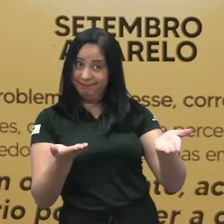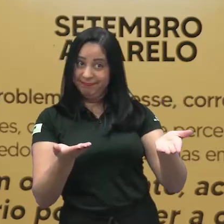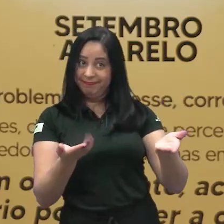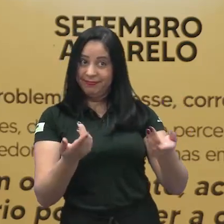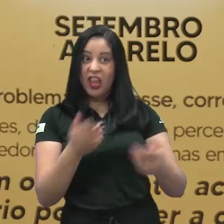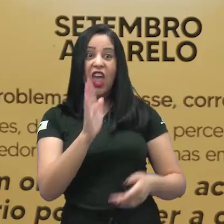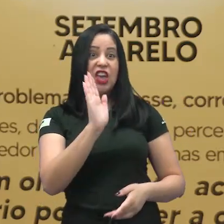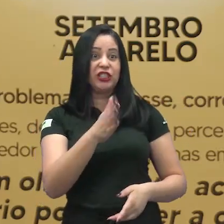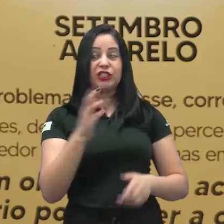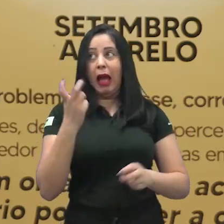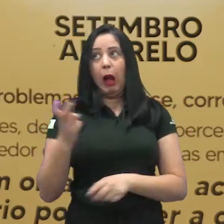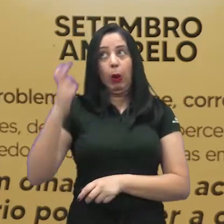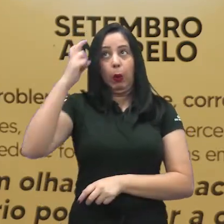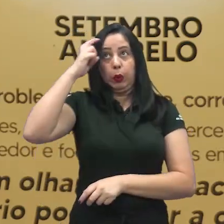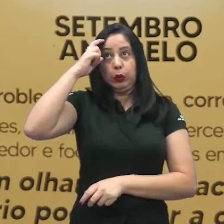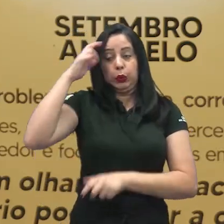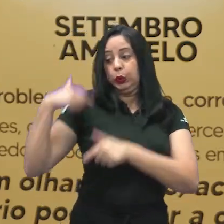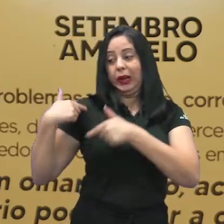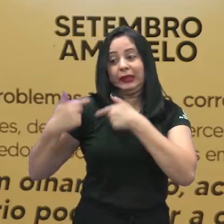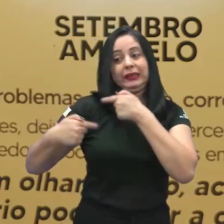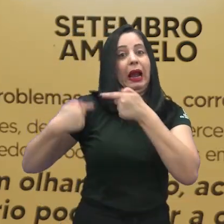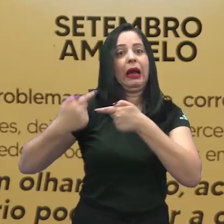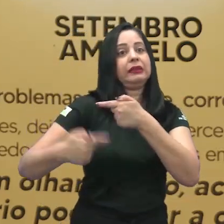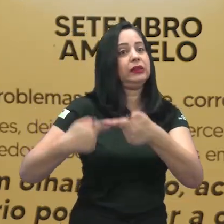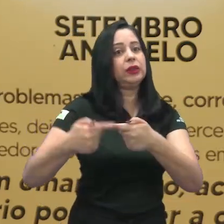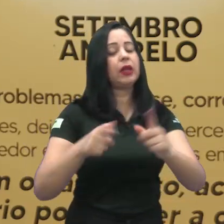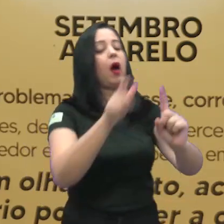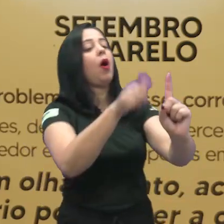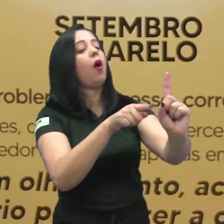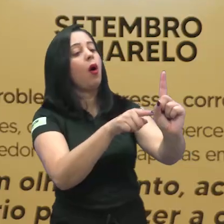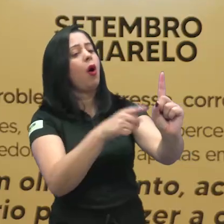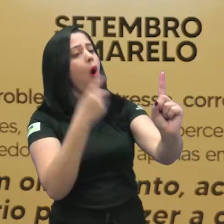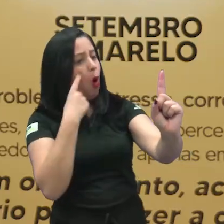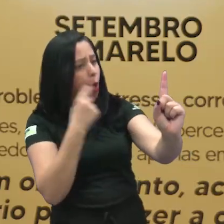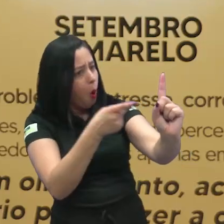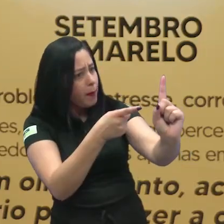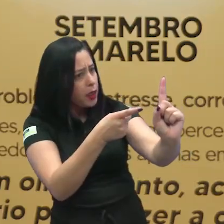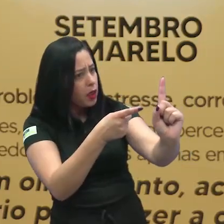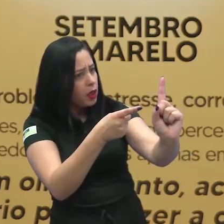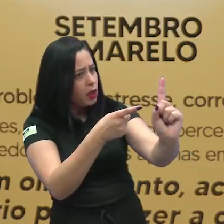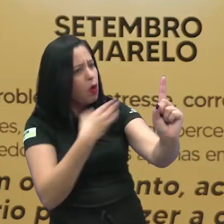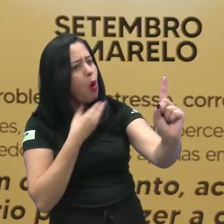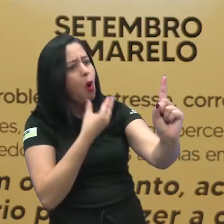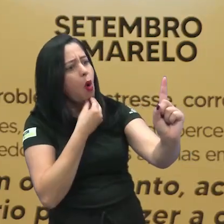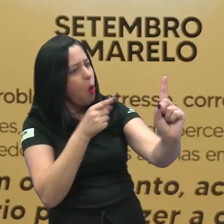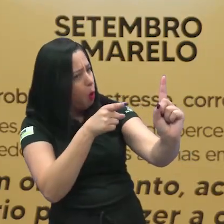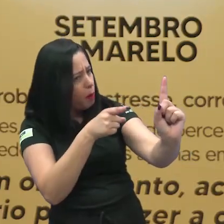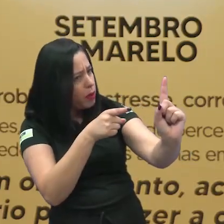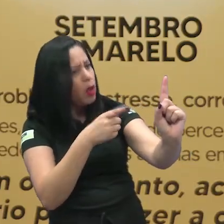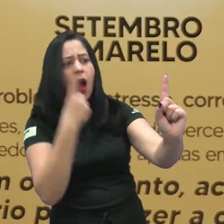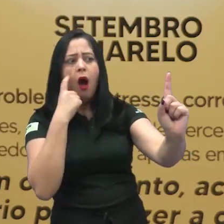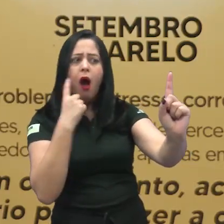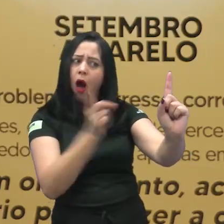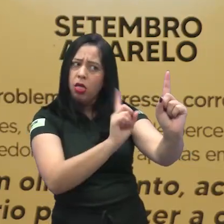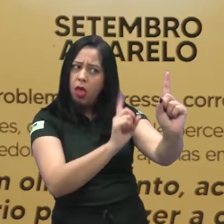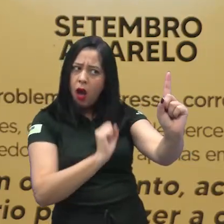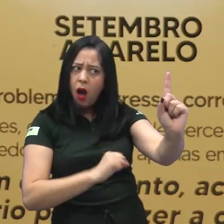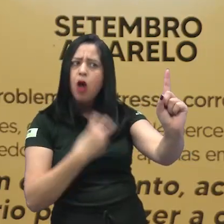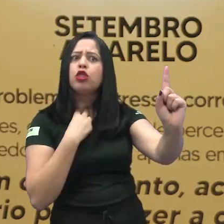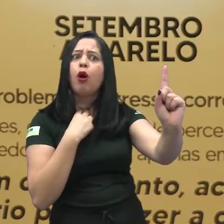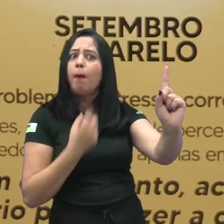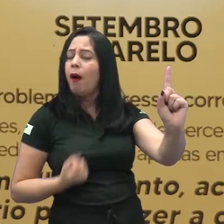né, cultural, que em algum momento se acreditou como um valor e uma verdade, não é real, porque todo